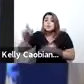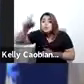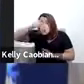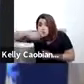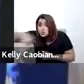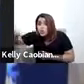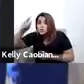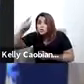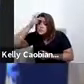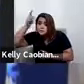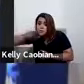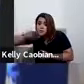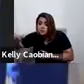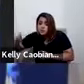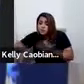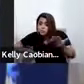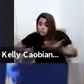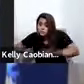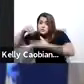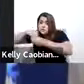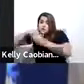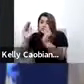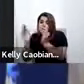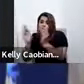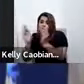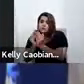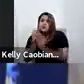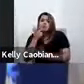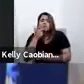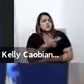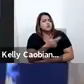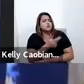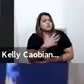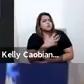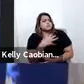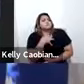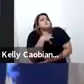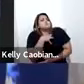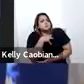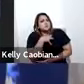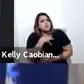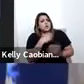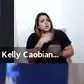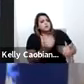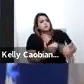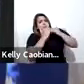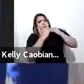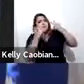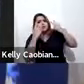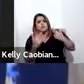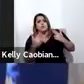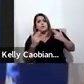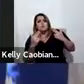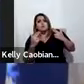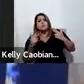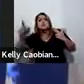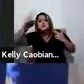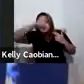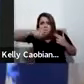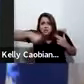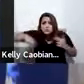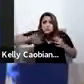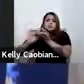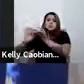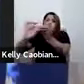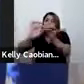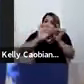trabalhadores tivessem realmente recebido este apoio, esse incentivo de todos